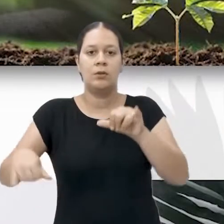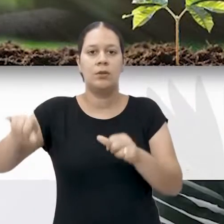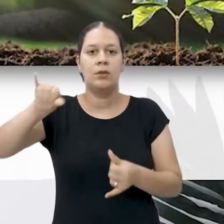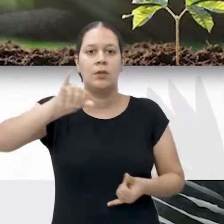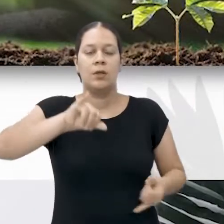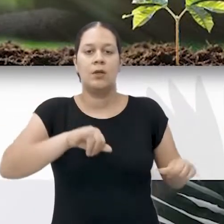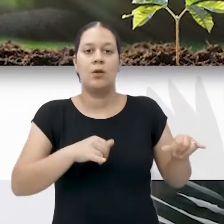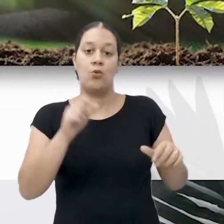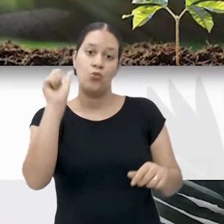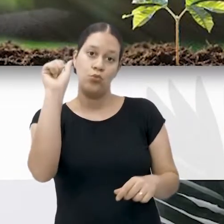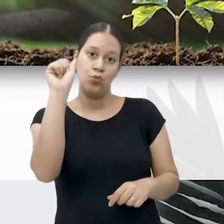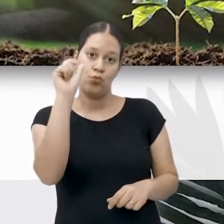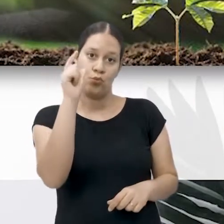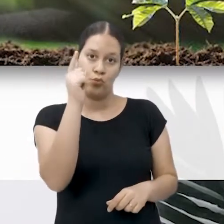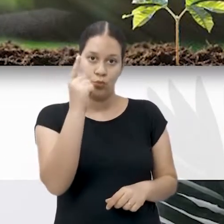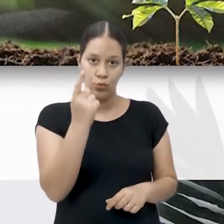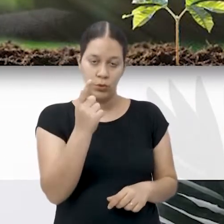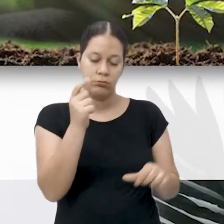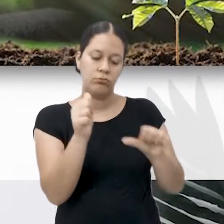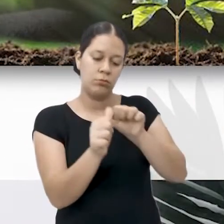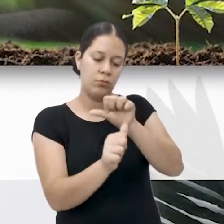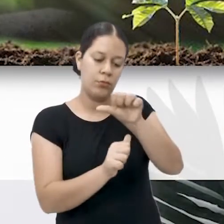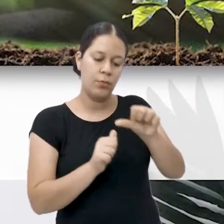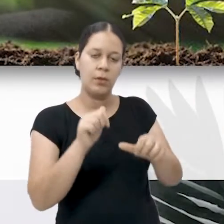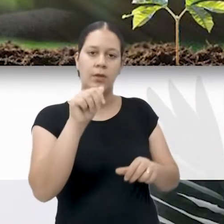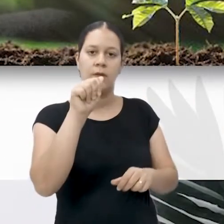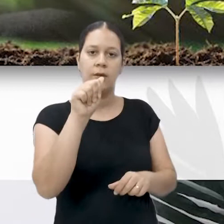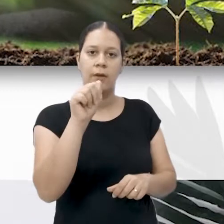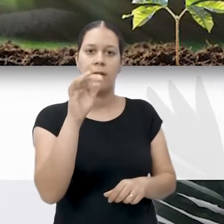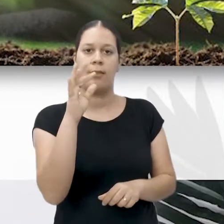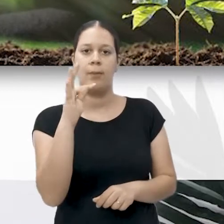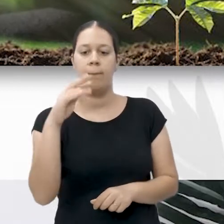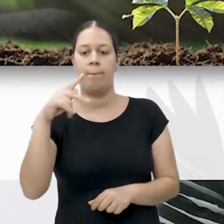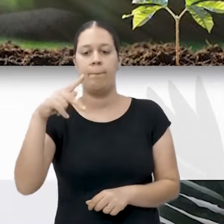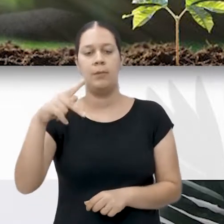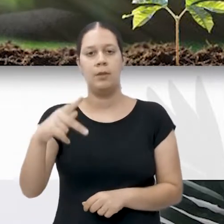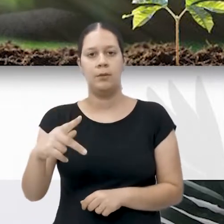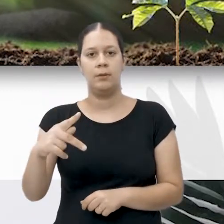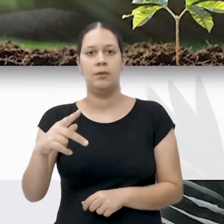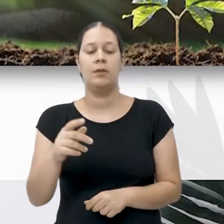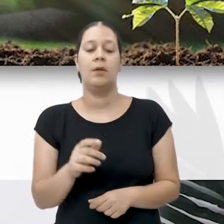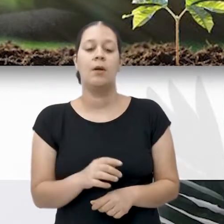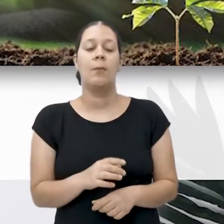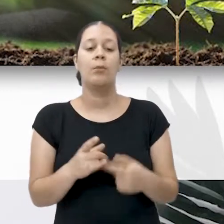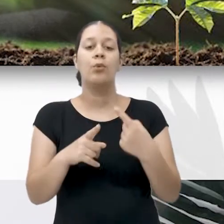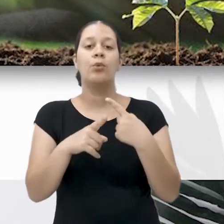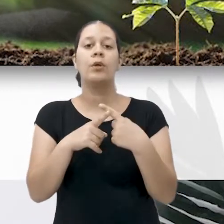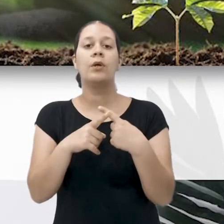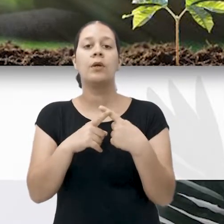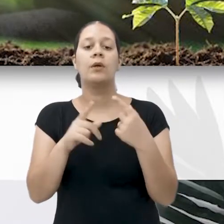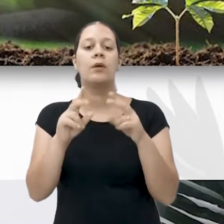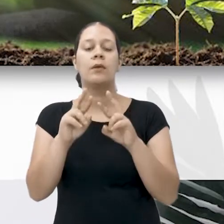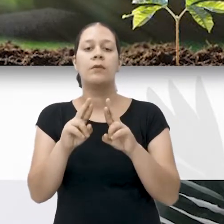energia química. Tá? Energia luminosa e energia química.